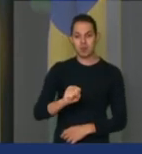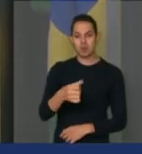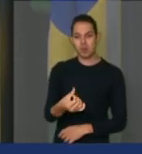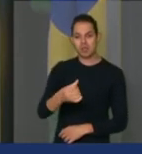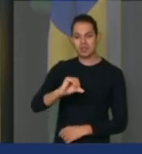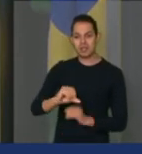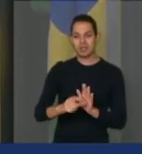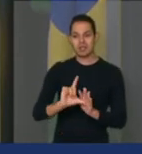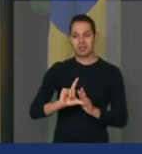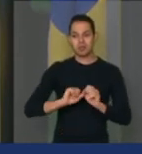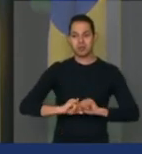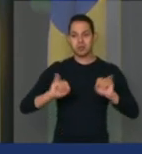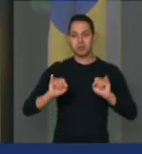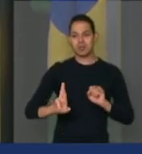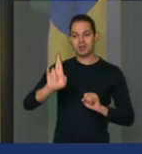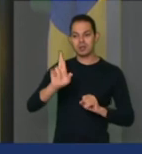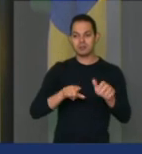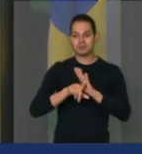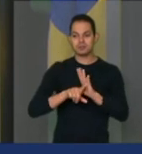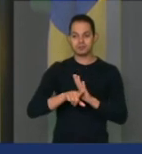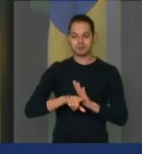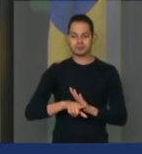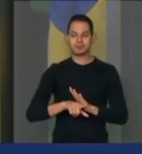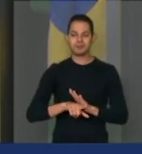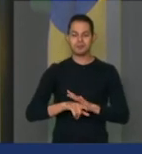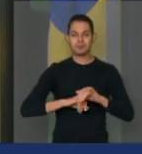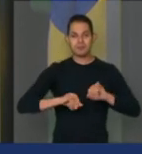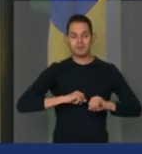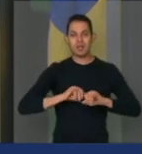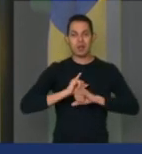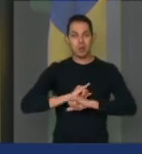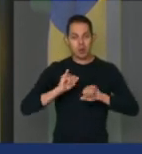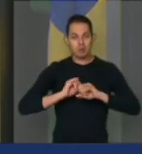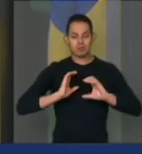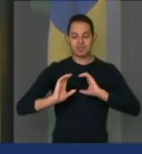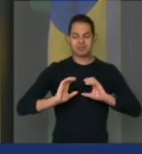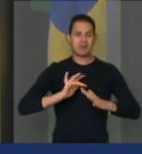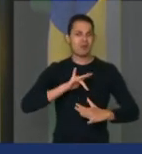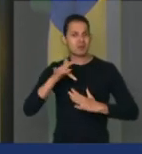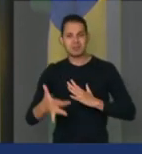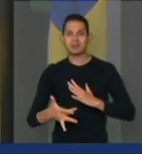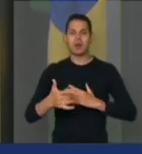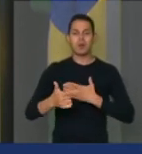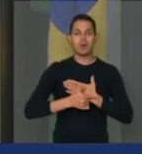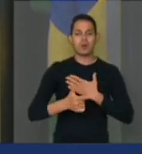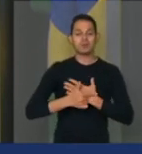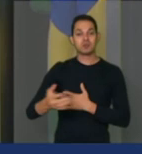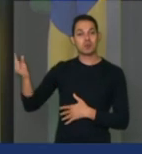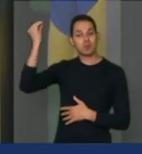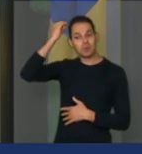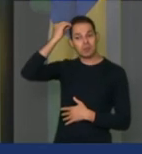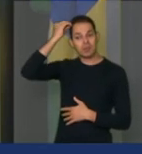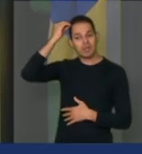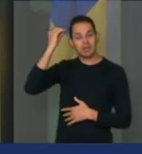que antecipar o responsável pelas investigações a comunicação inclusive rede social atribuição de culpa